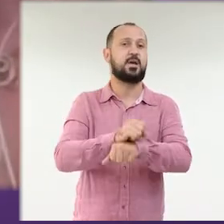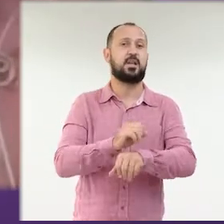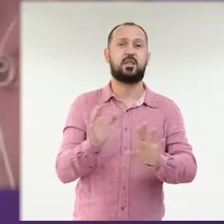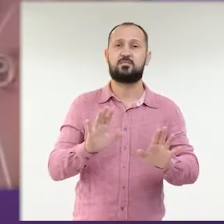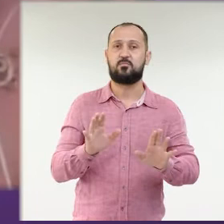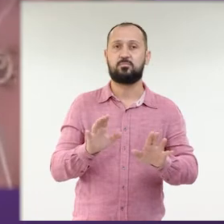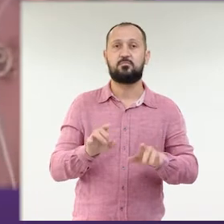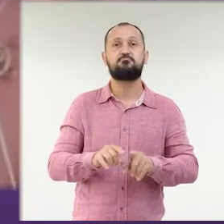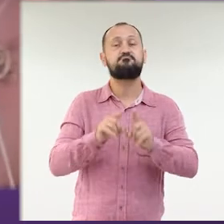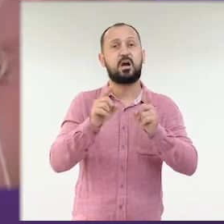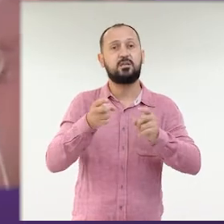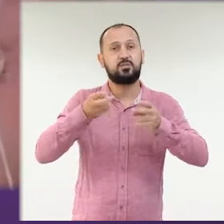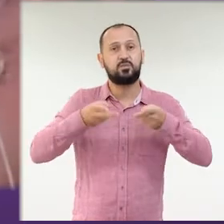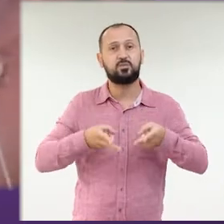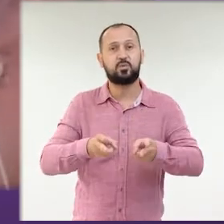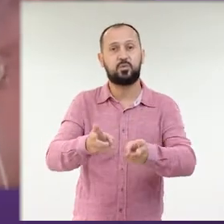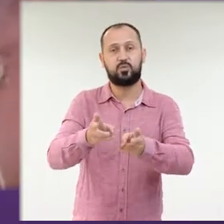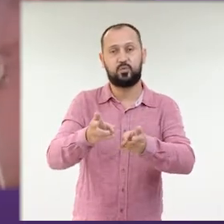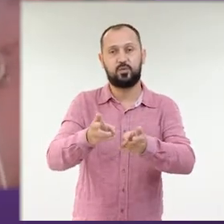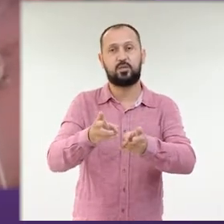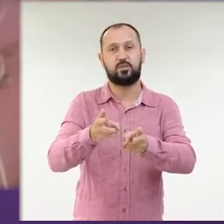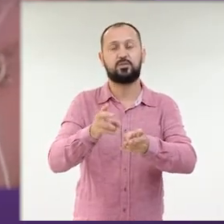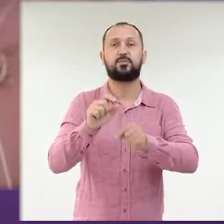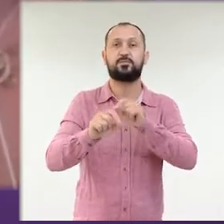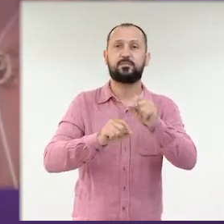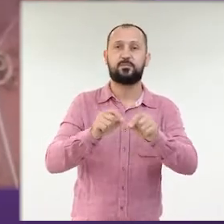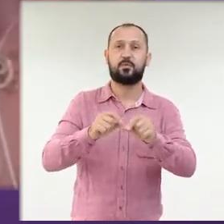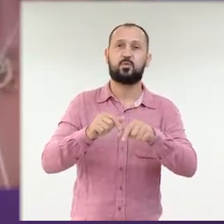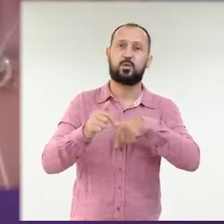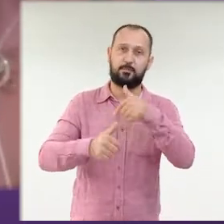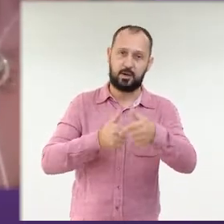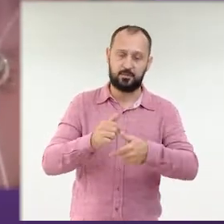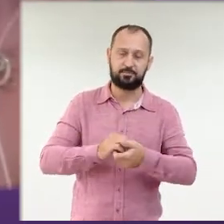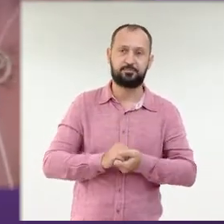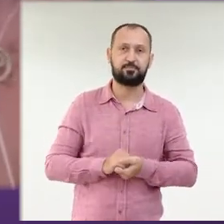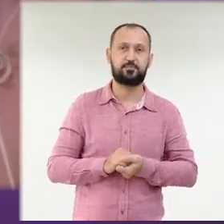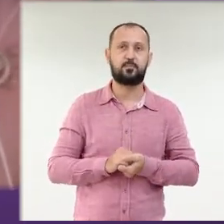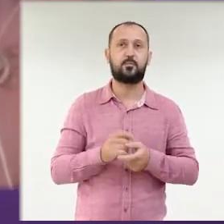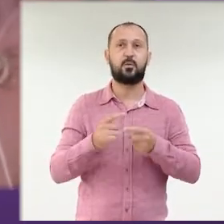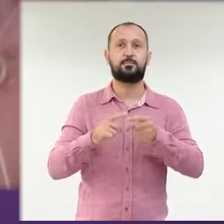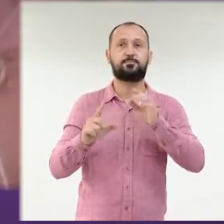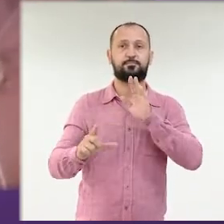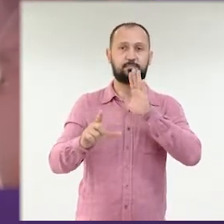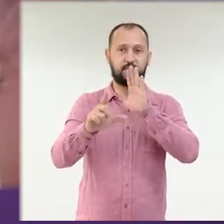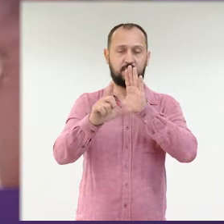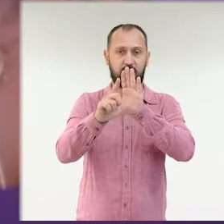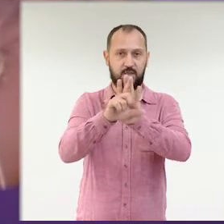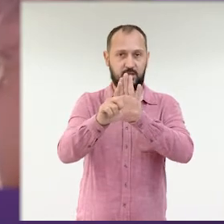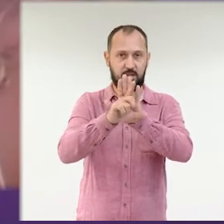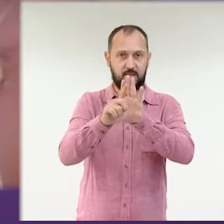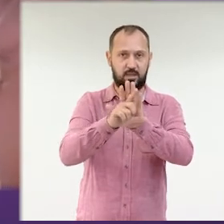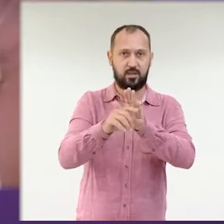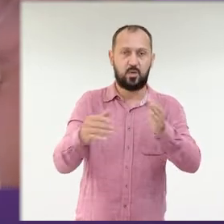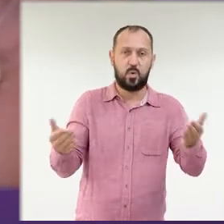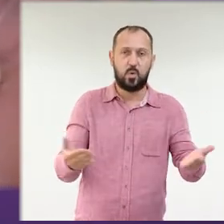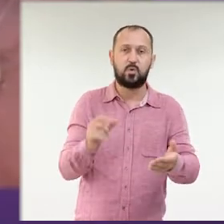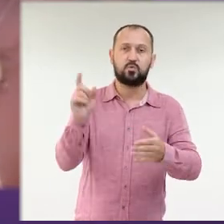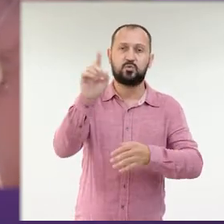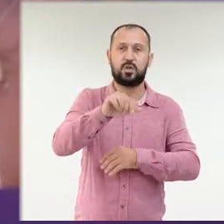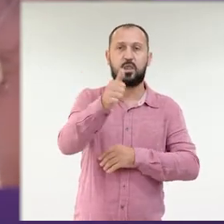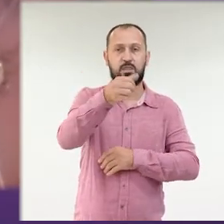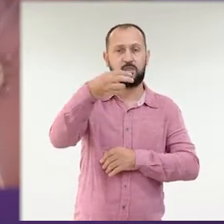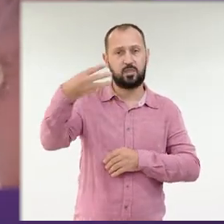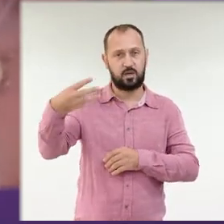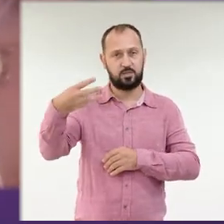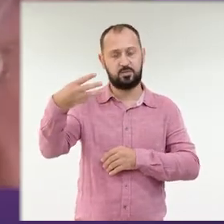acabar agora nesse momento, mas a gente dar continuidade a essa ação. Tanto que a lei estadual, dessa que a Luciana falou,